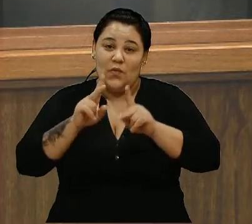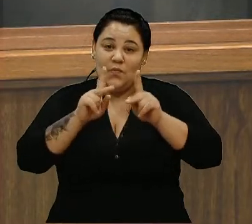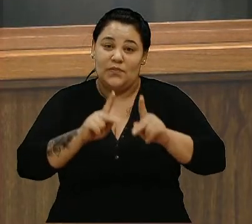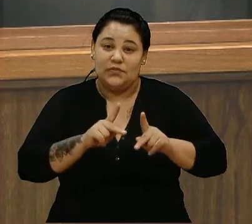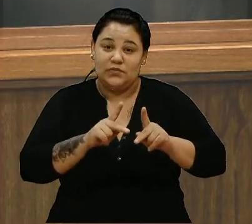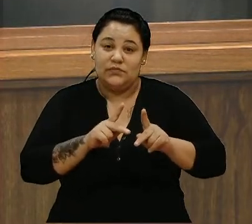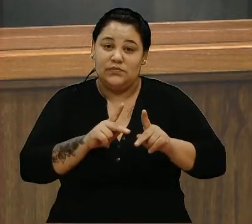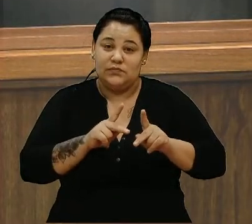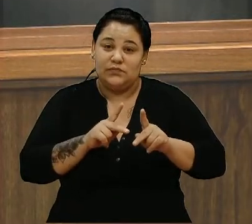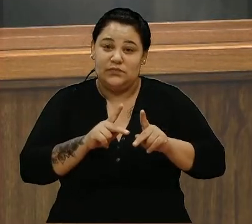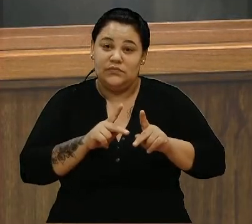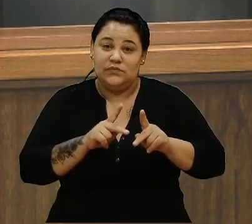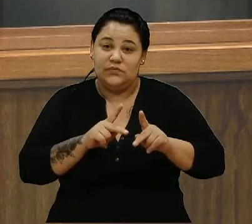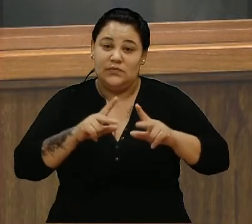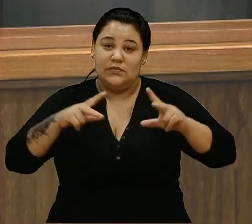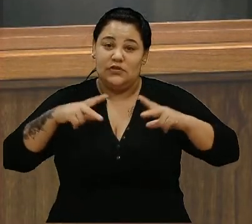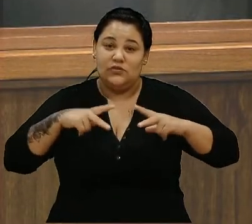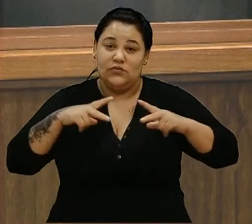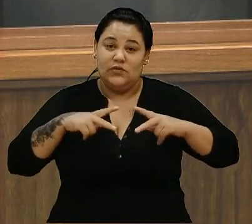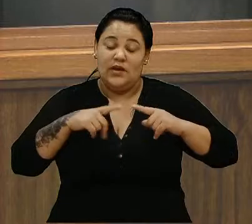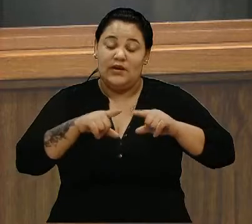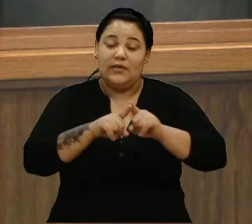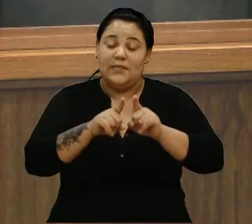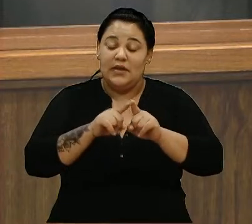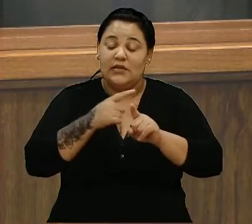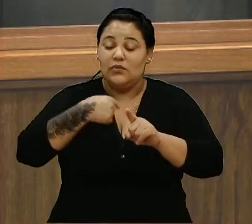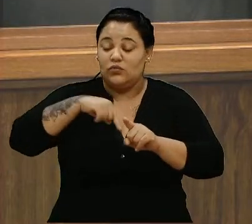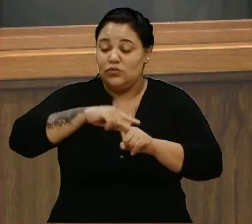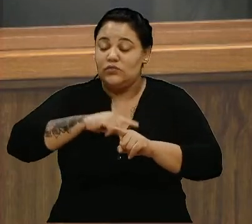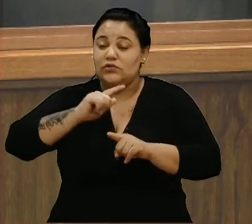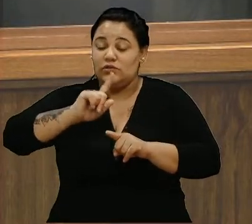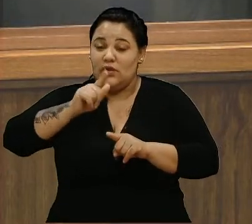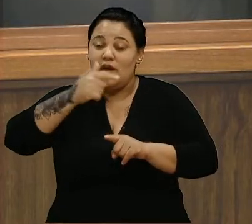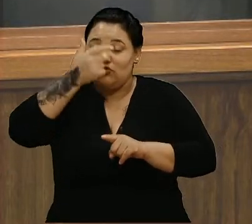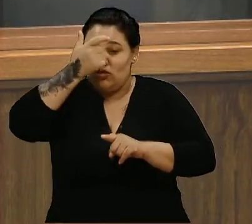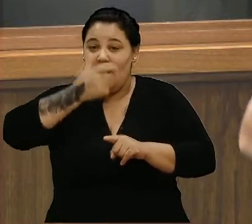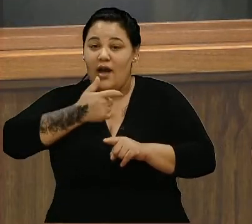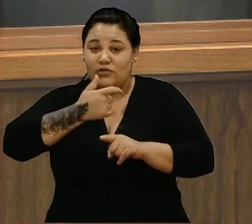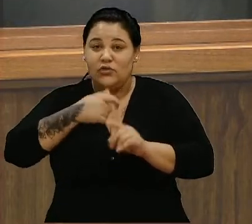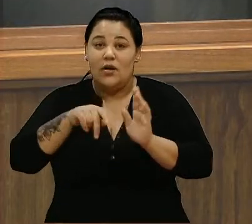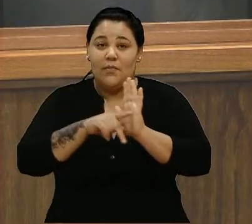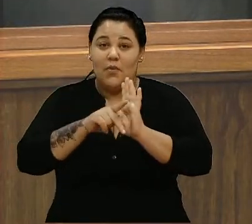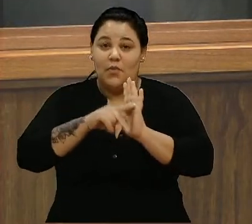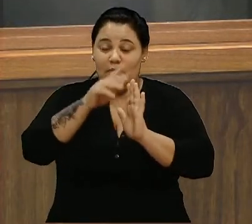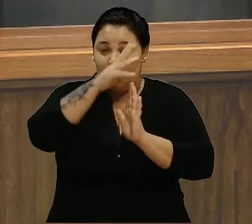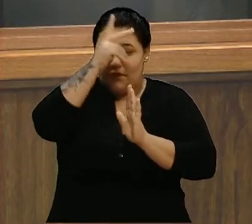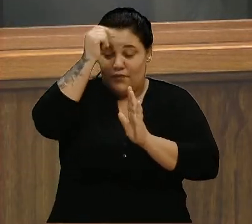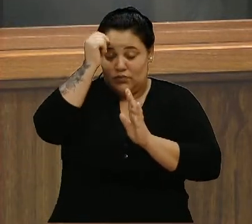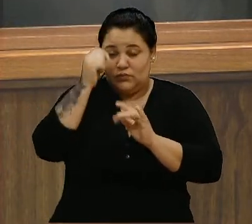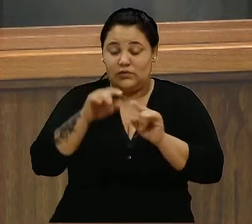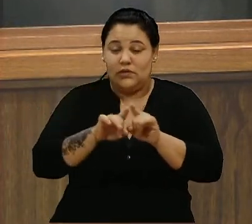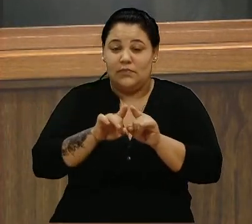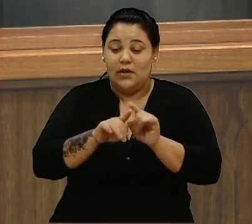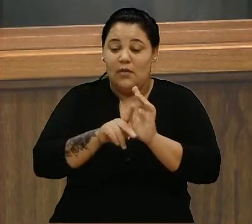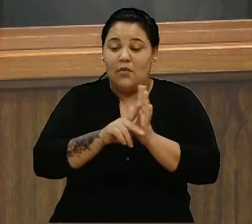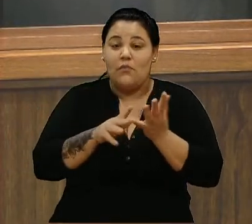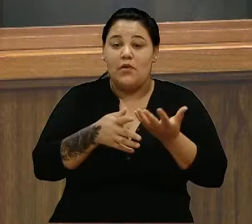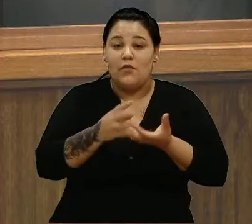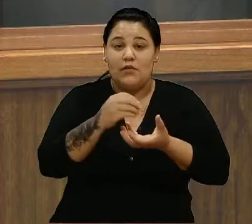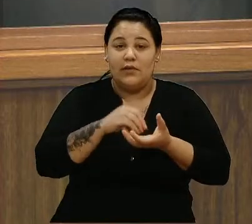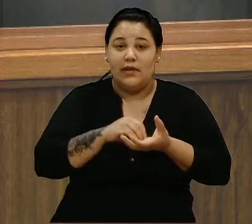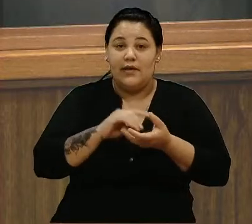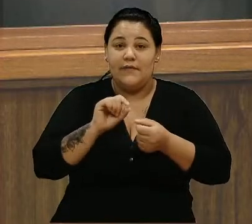reciclagens particulares. Então, nós achamos que a própria prefeitura, a própria Codeca, pode fazer um